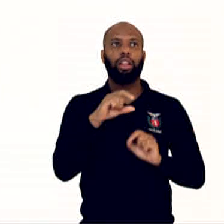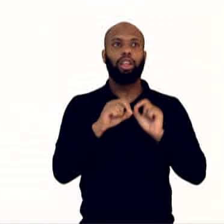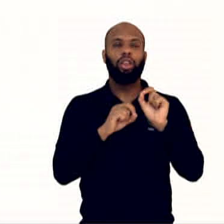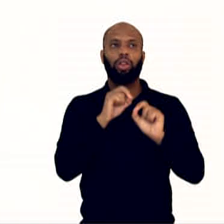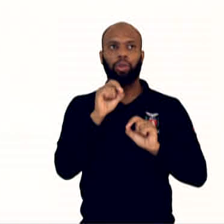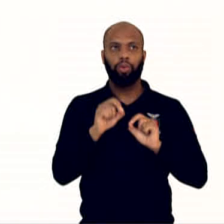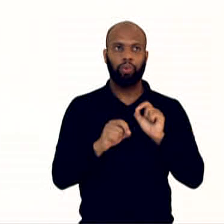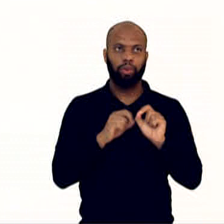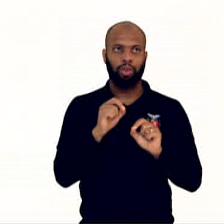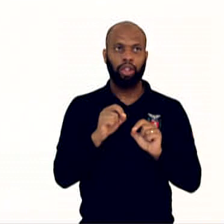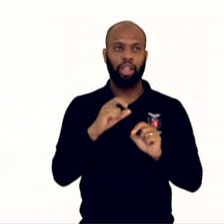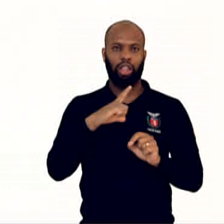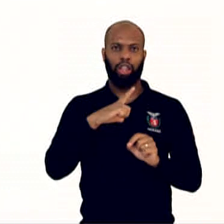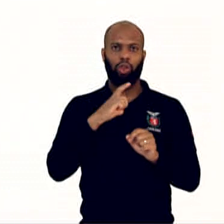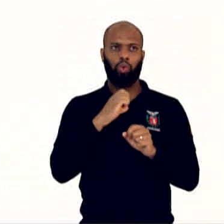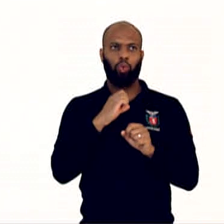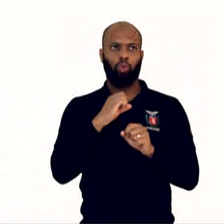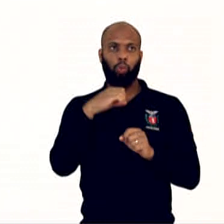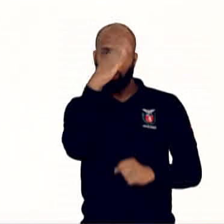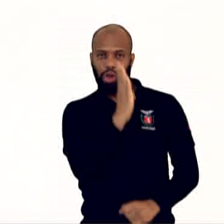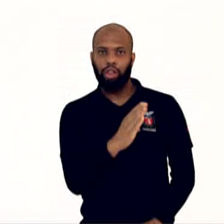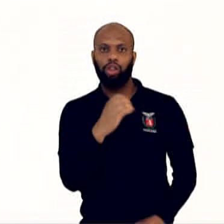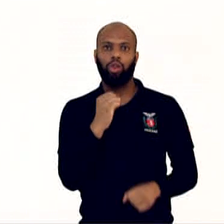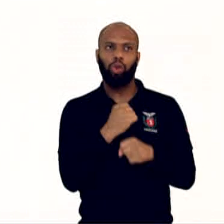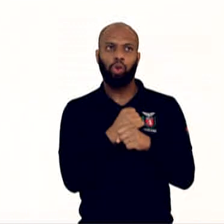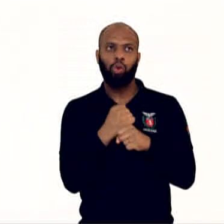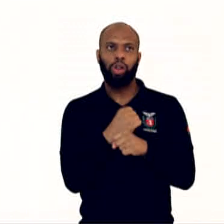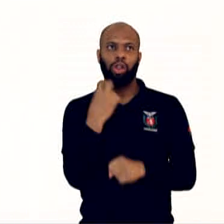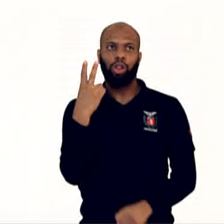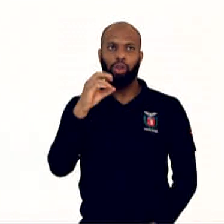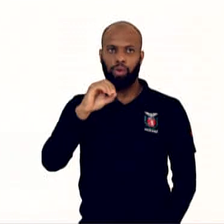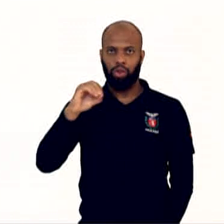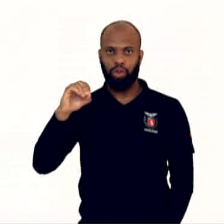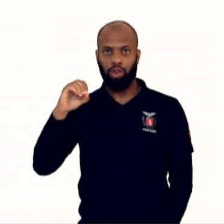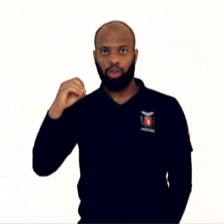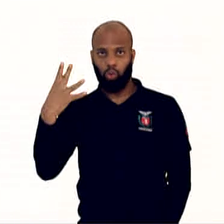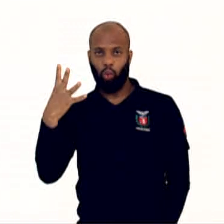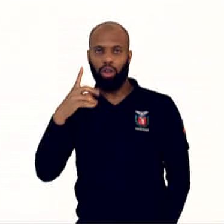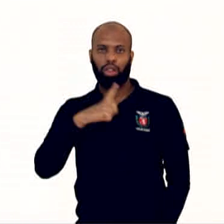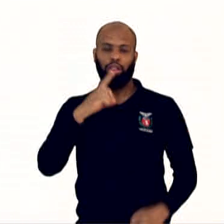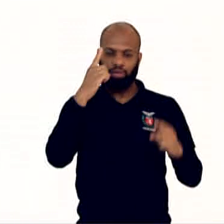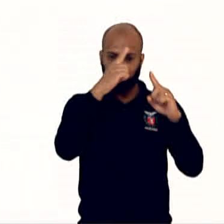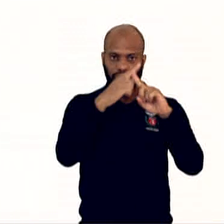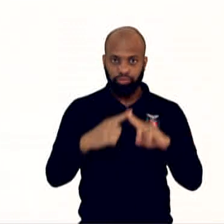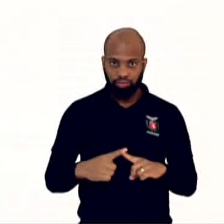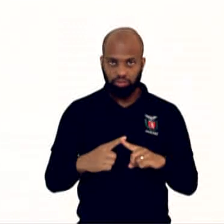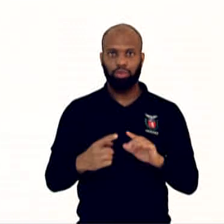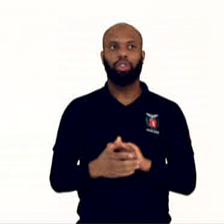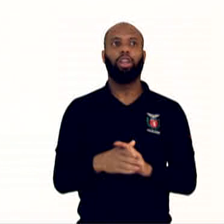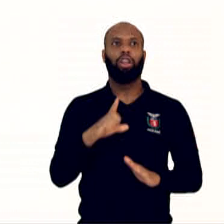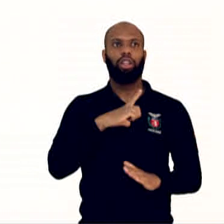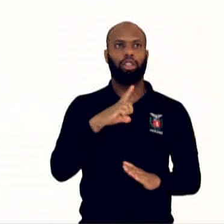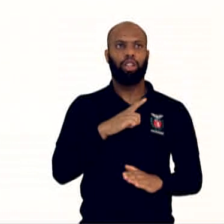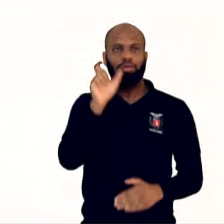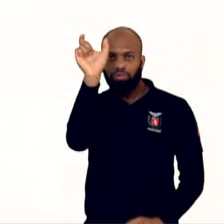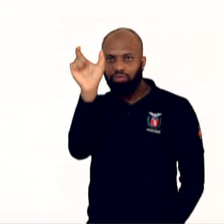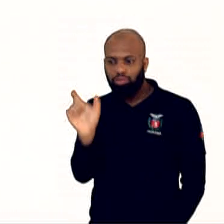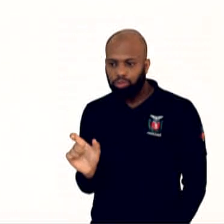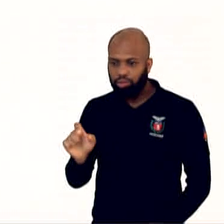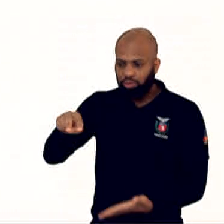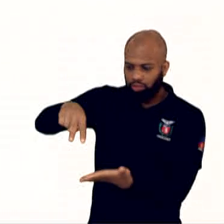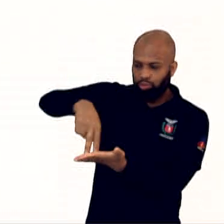Brasil, em maio de 2004, o skatista brasileiro Sandro Dias, apelidado Mineirinho,